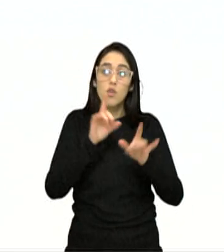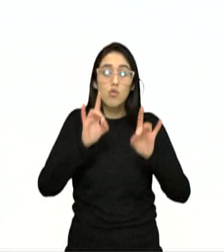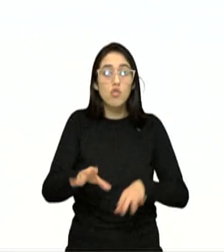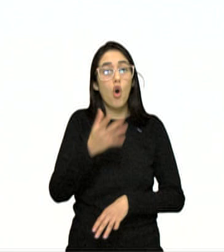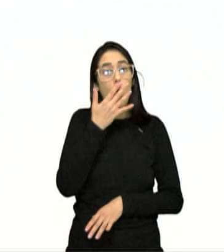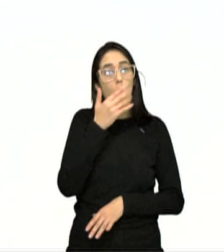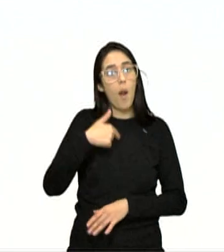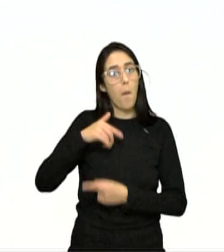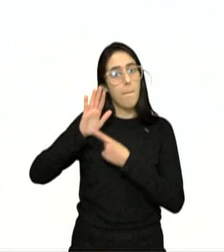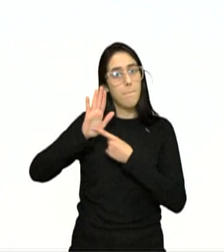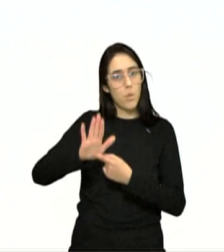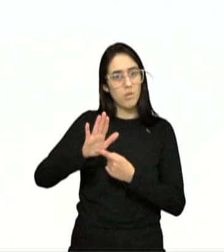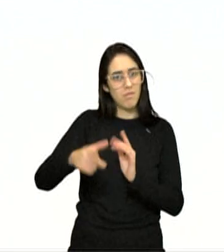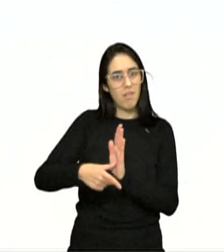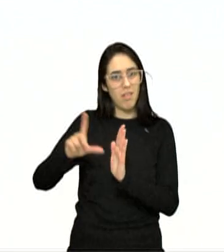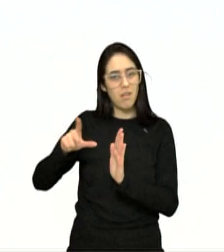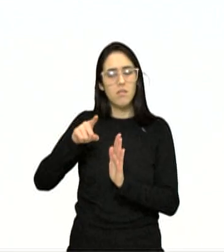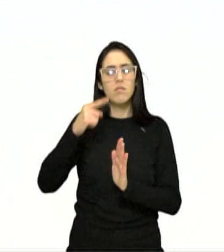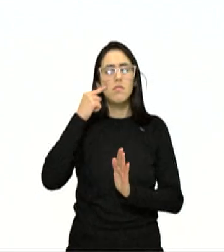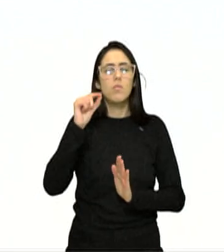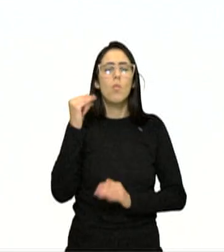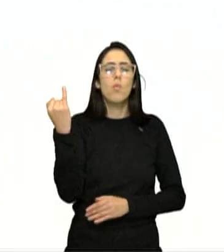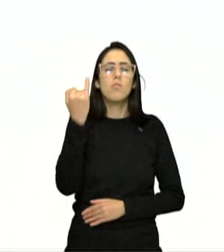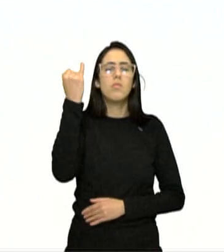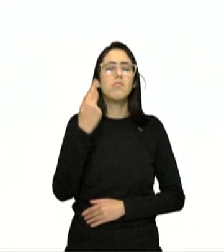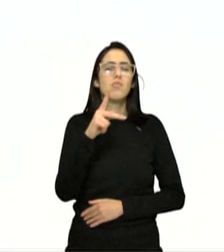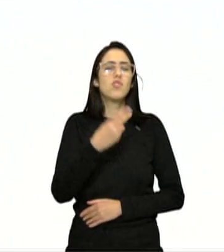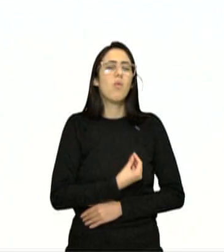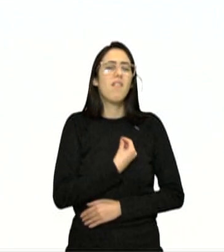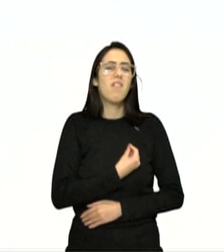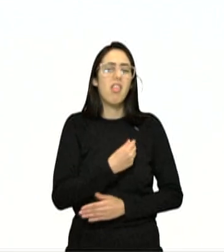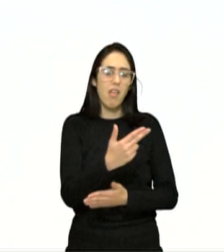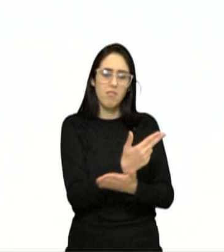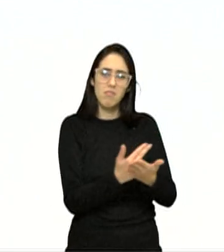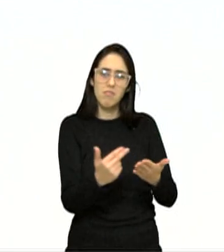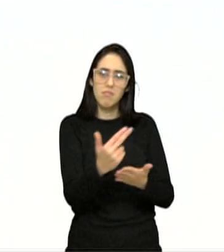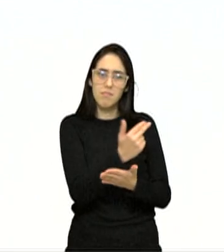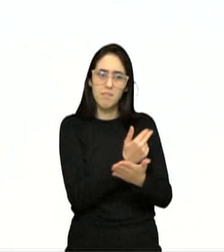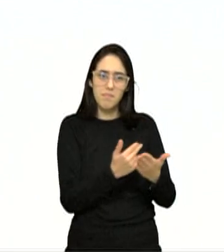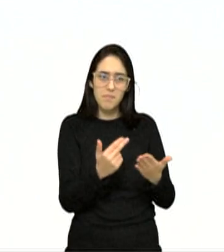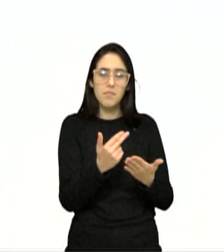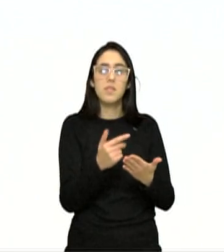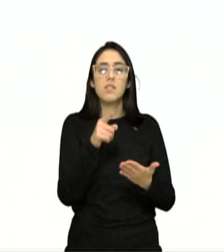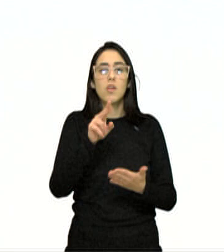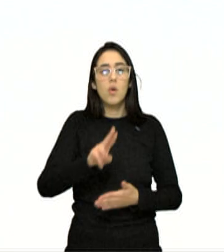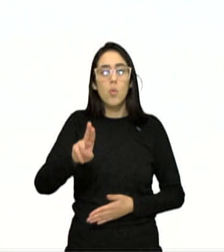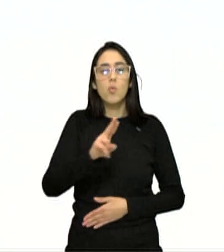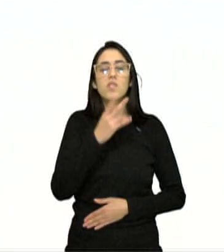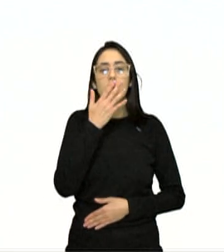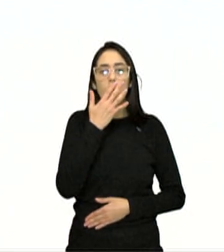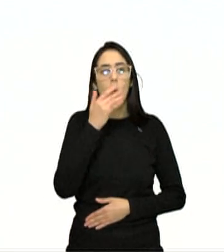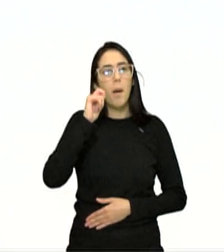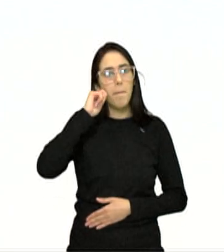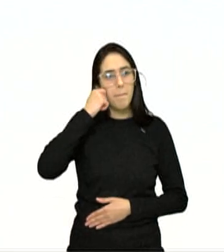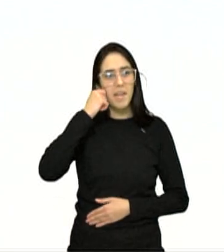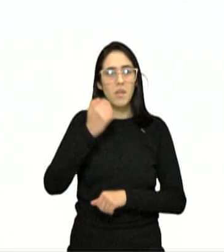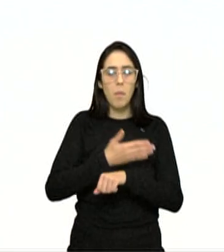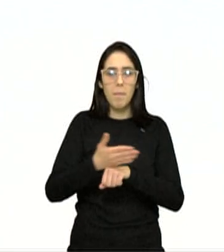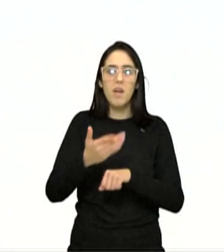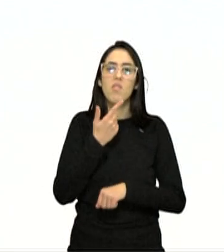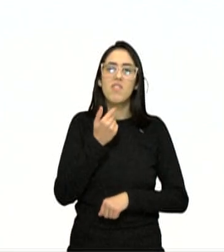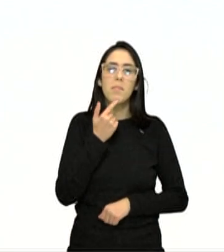uma importância para a sua história. E você vai utilizar as cores preto, branco, vermelho e